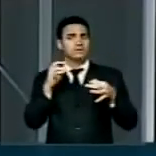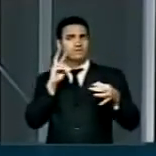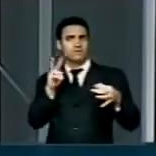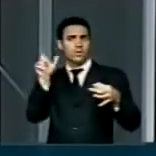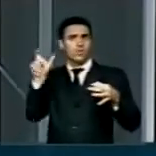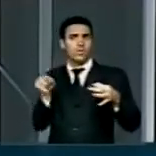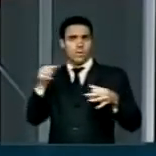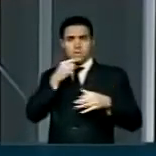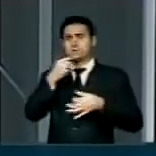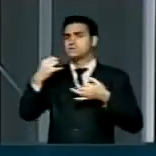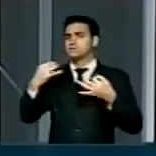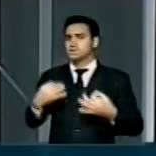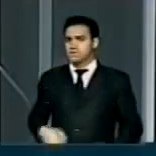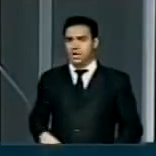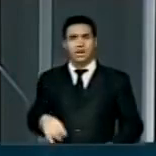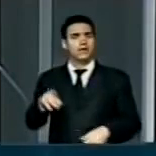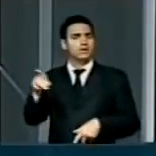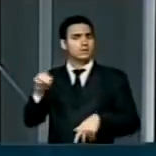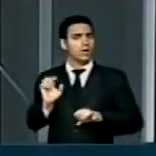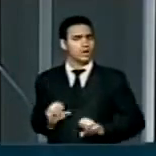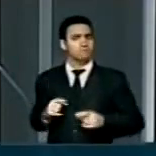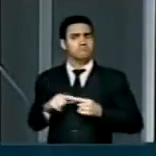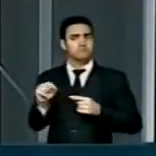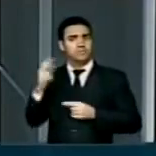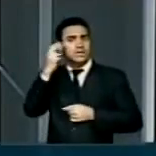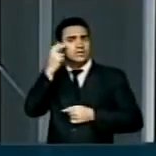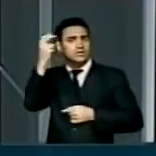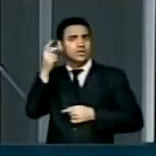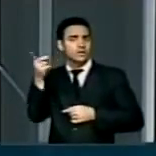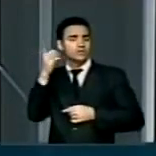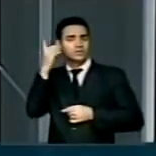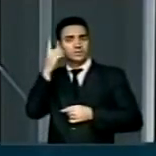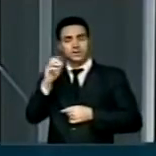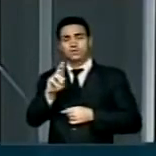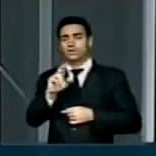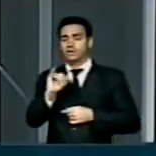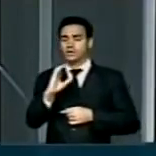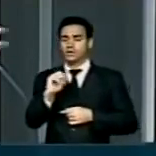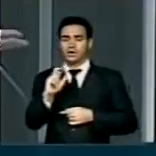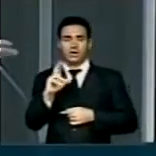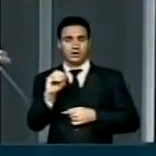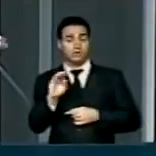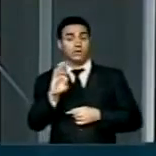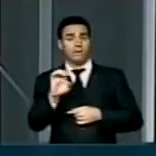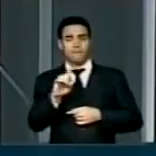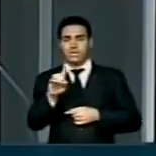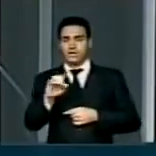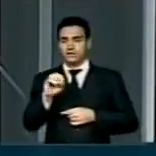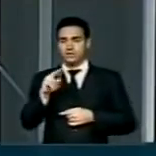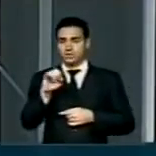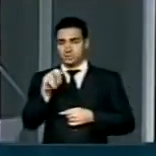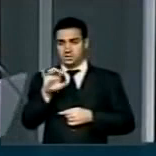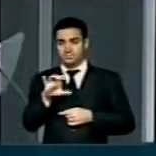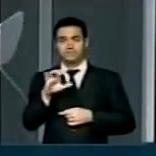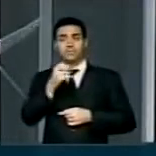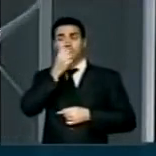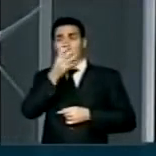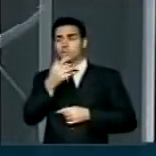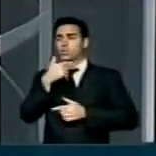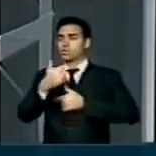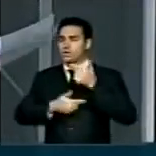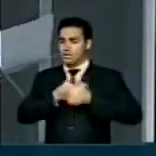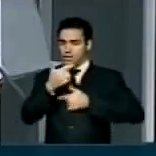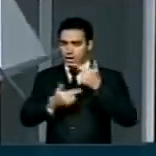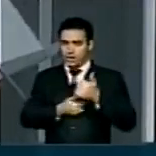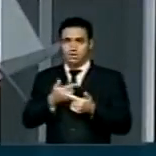reta, compreensível e inteligente do deputado Ricardo Berzolini. Nós lhe desejamos muito sucesso. Eu